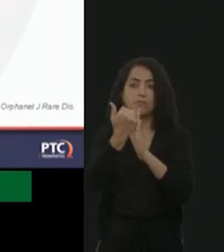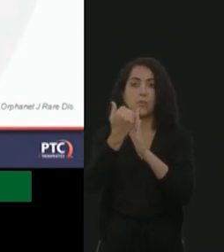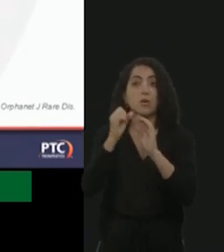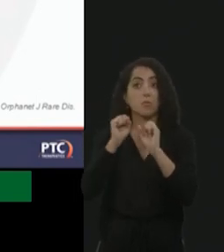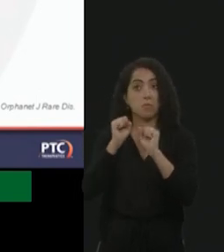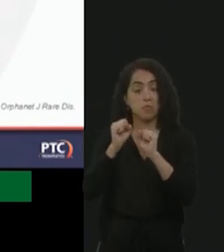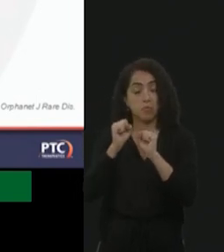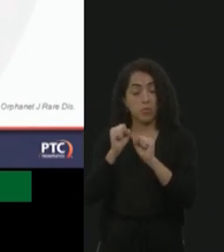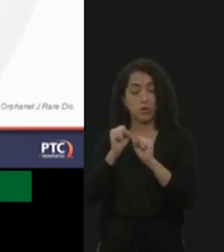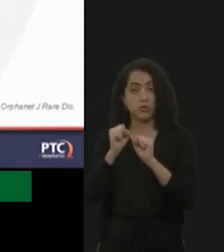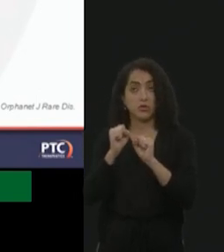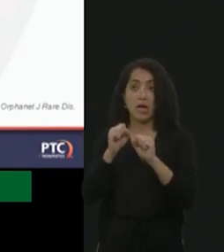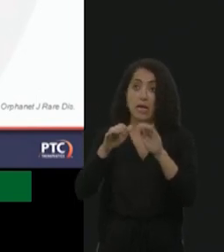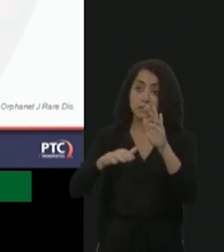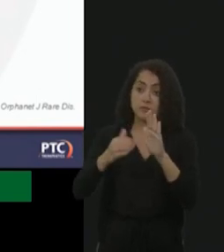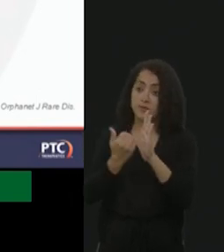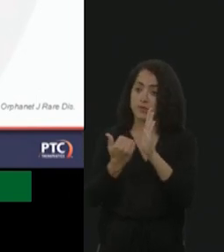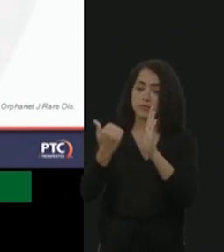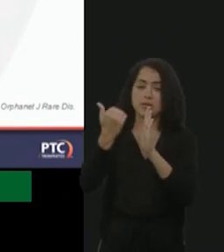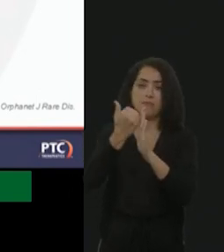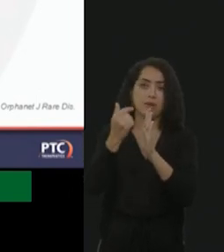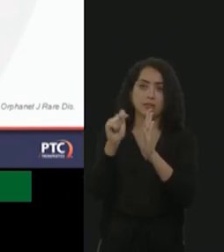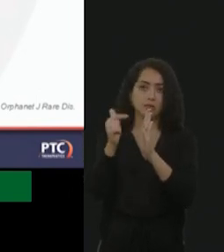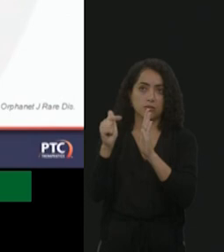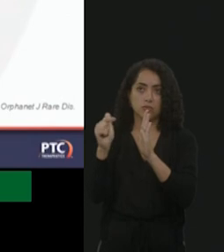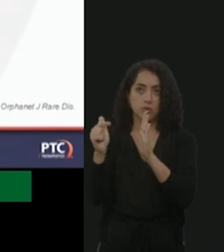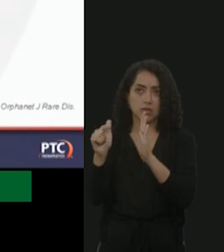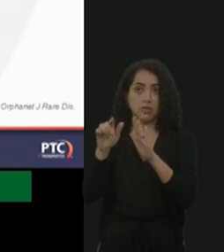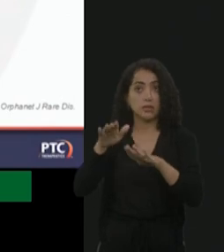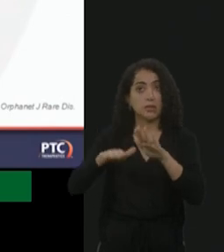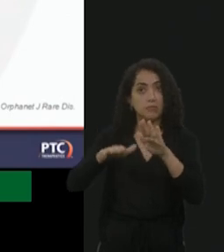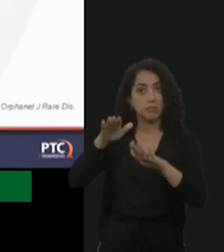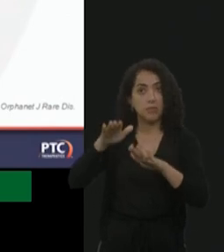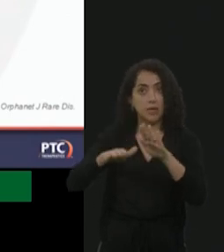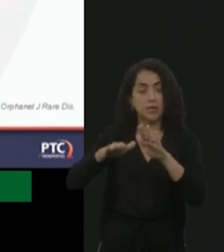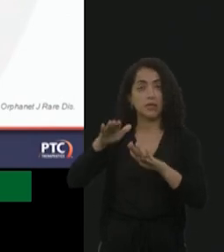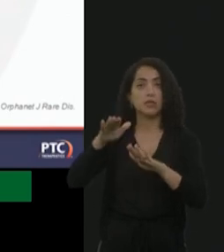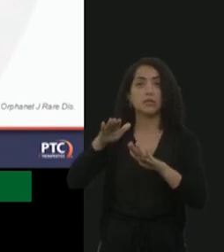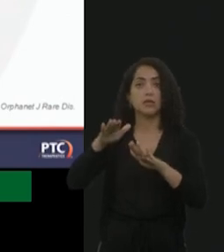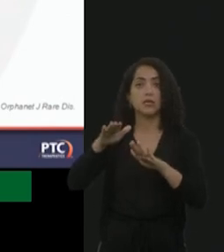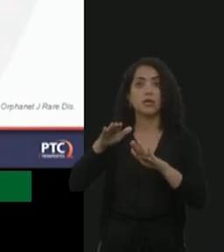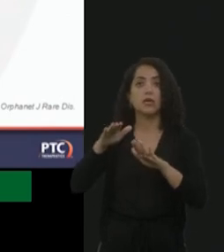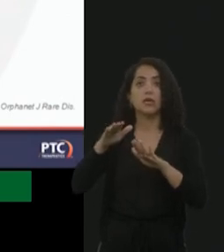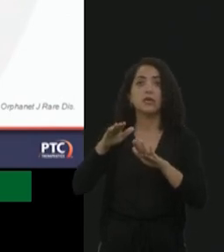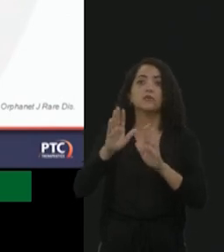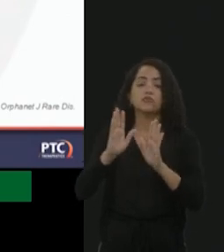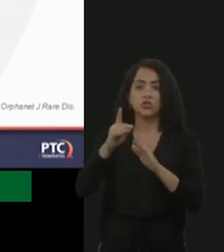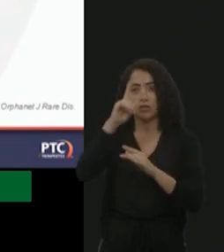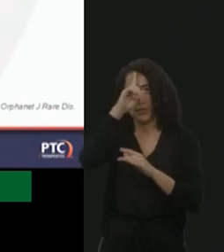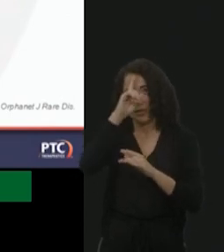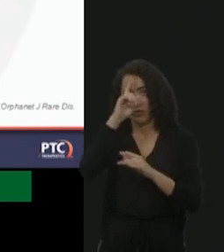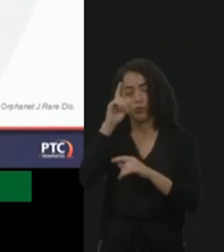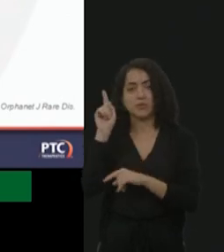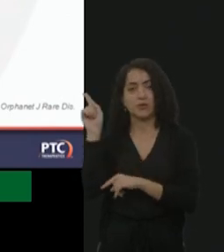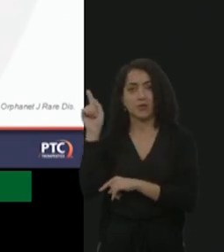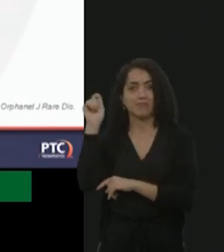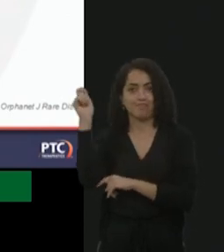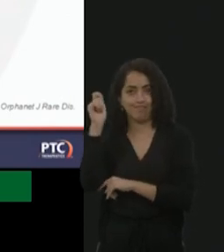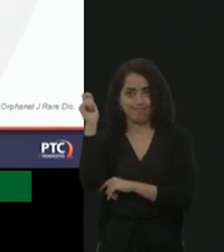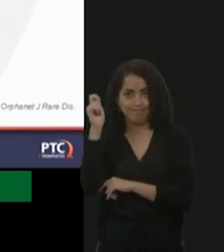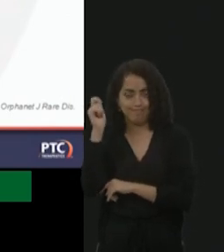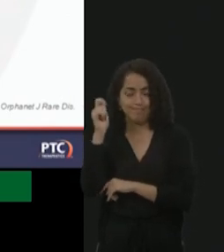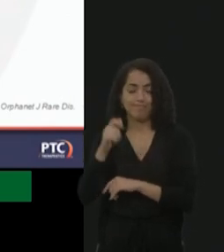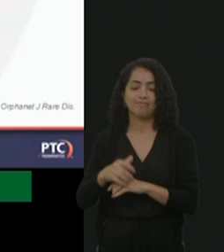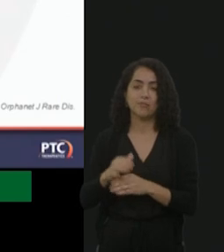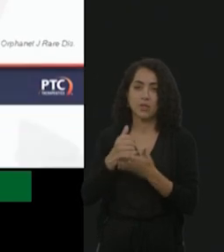ele está elevado. E um outro exame, que é a dosagem de 3-OMD em papel filtro, também está disponível no Hospital de Clínicas de Porto Alegre, e a PTC dá suporte